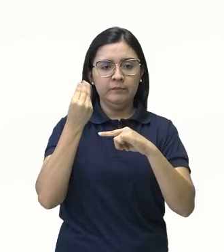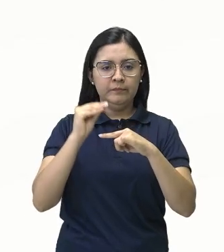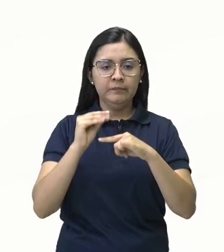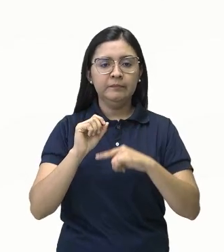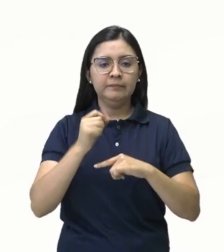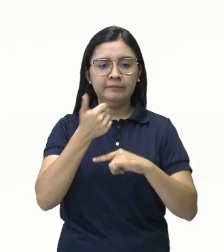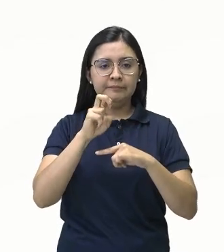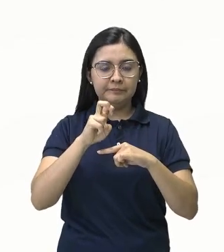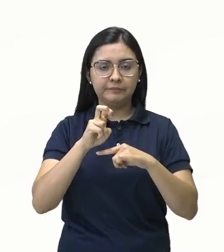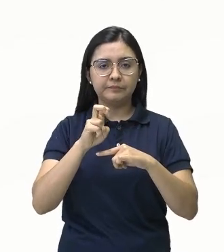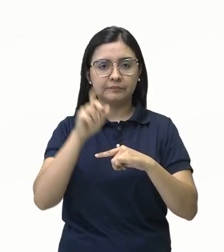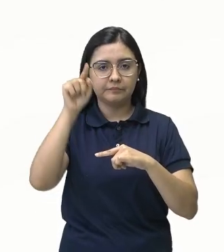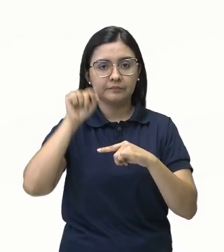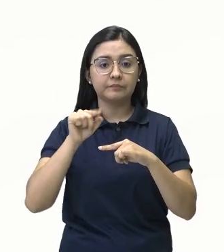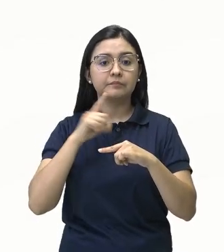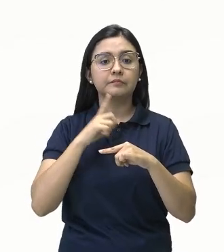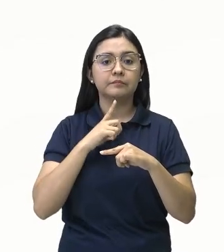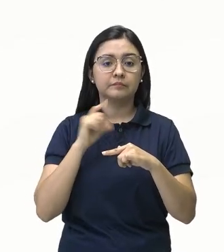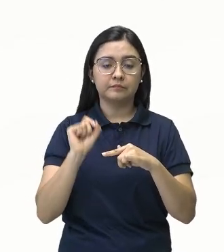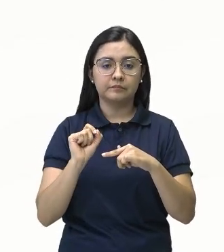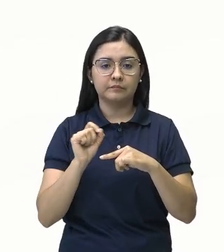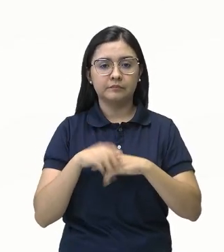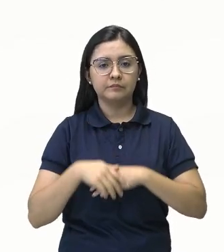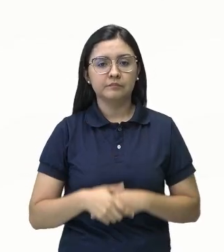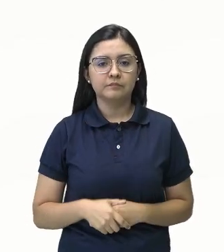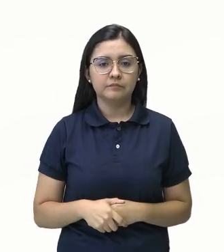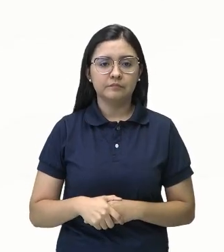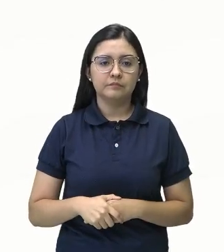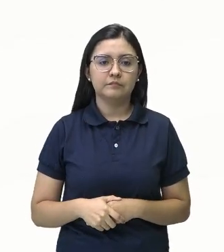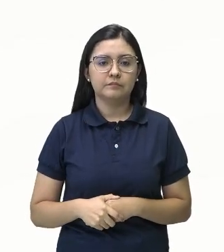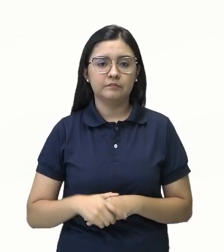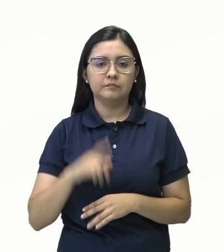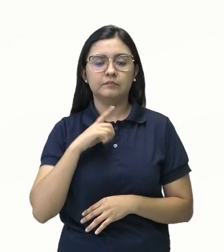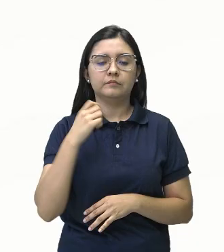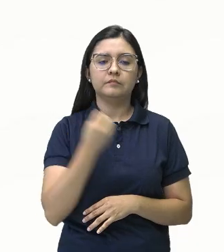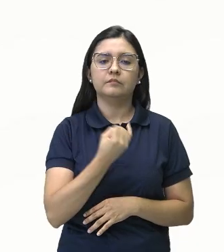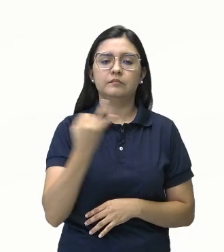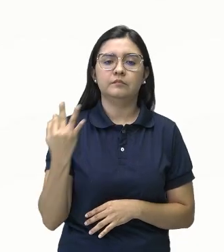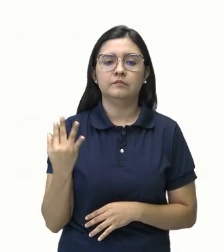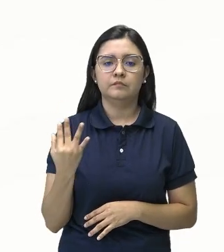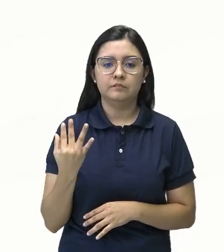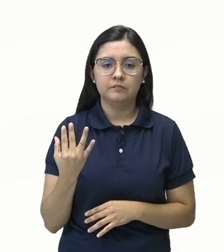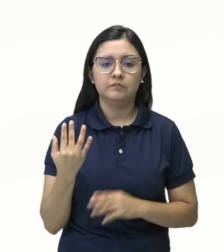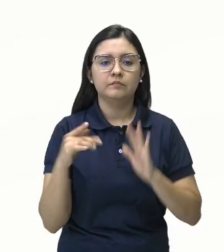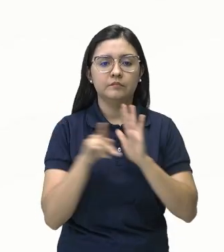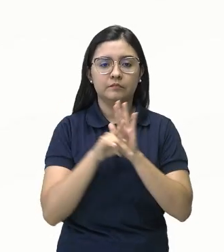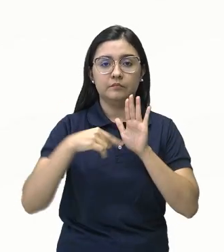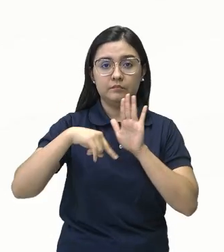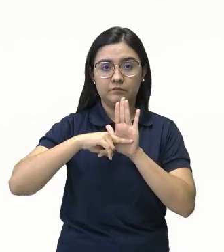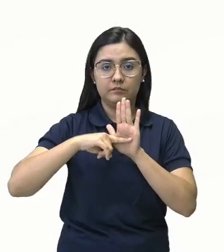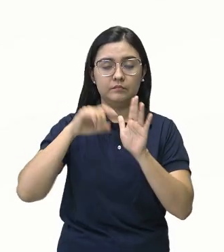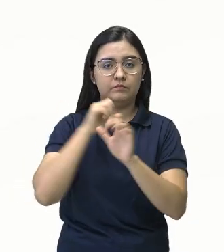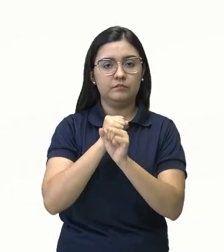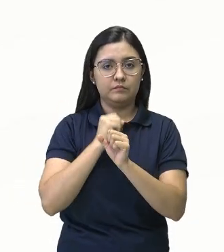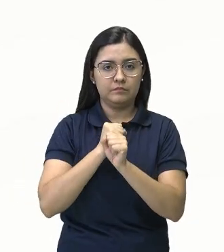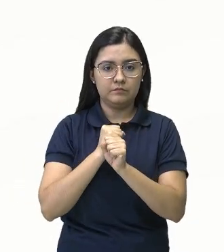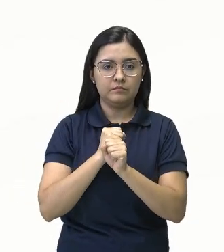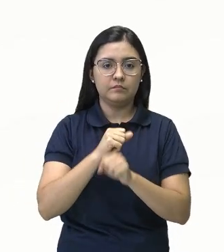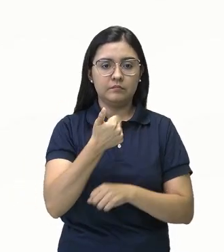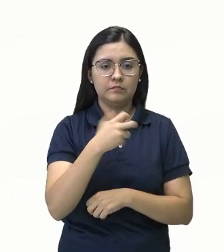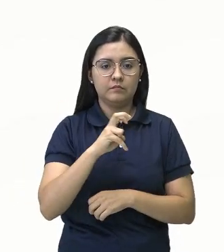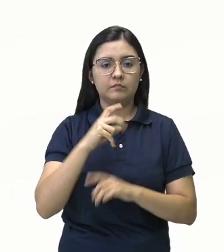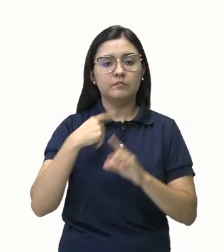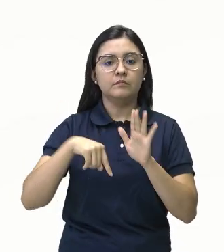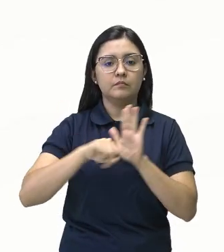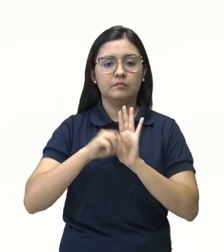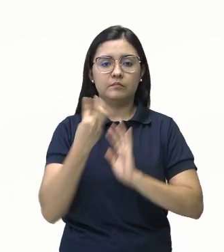15 fatorial, nós iremos parar exatamente na quantidade que der da nossa subtração aqui. 15 menos